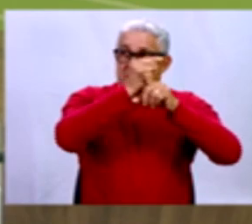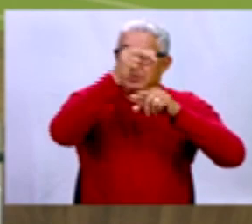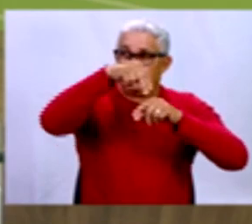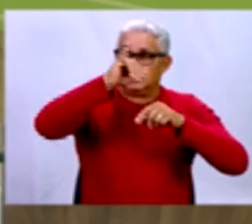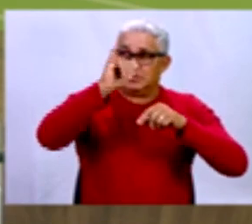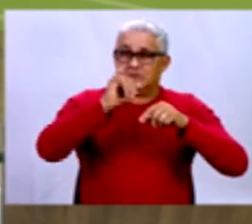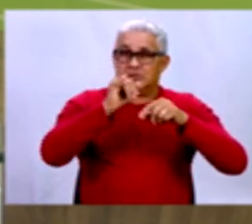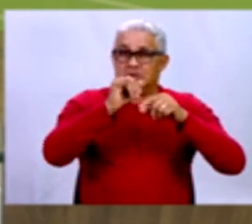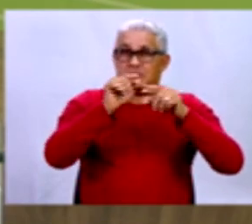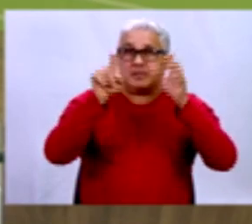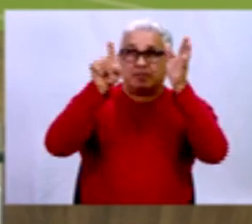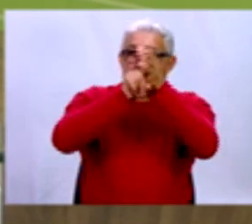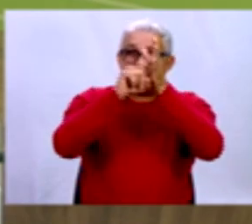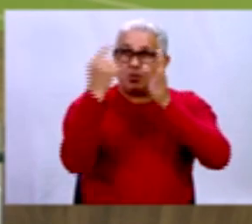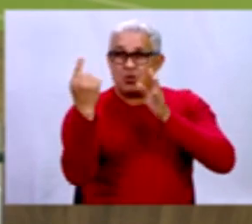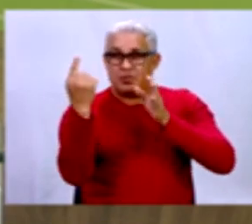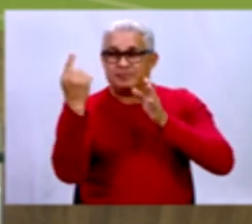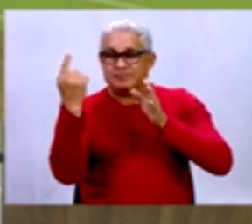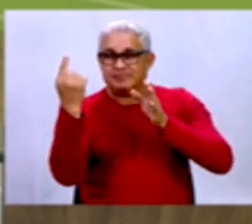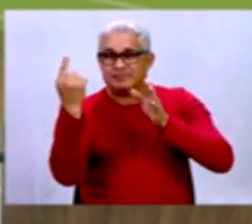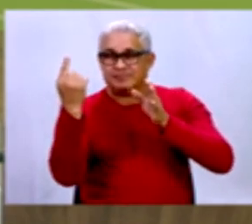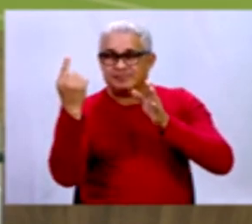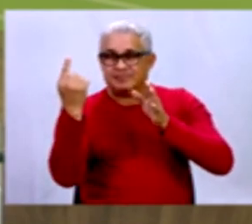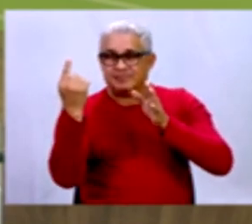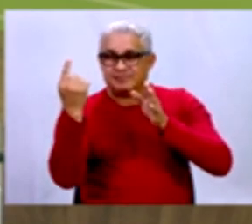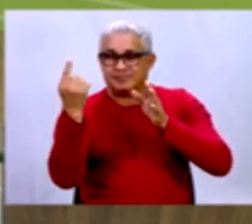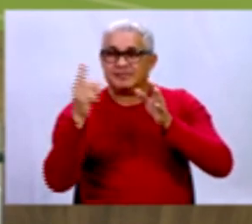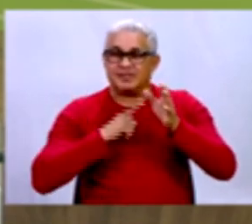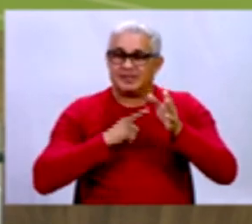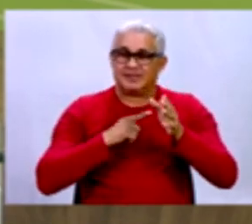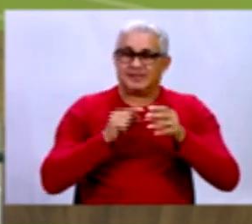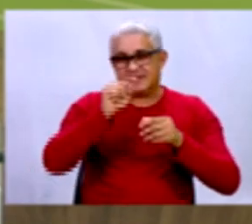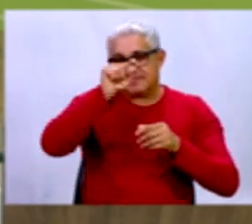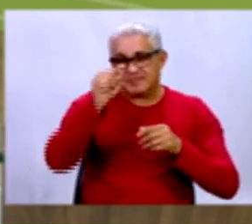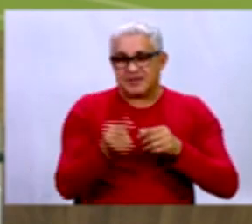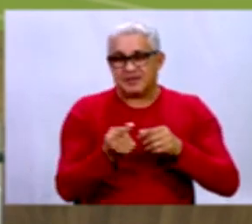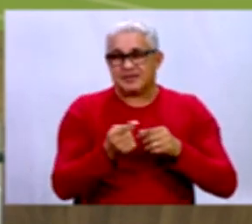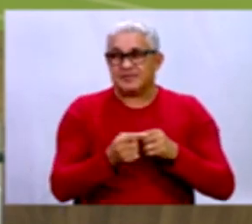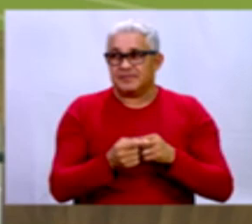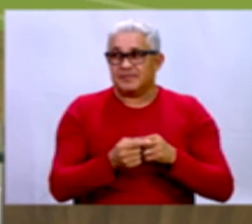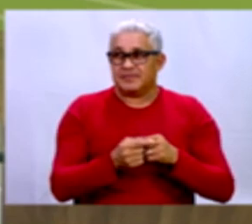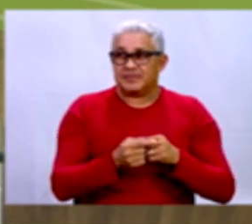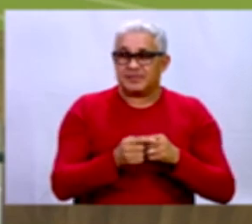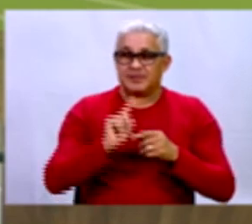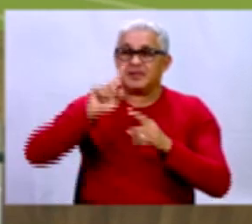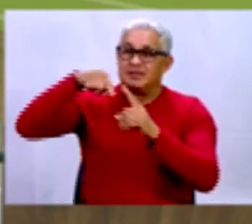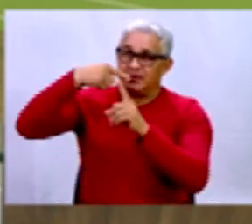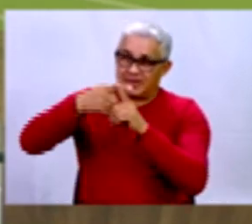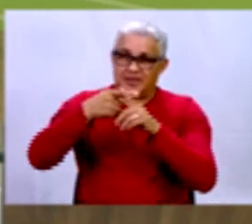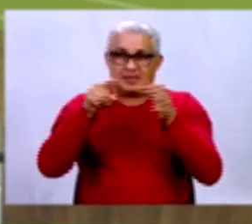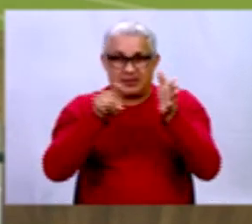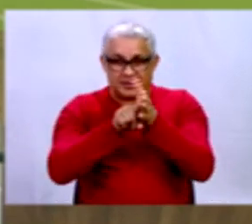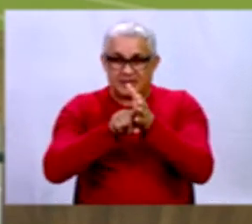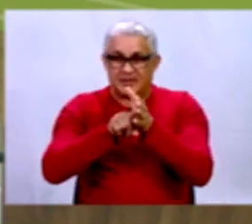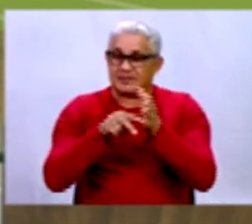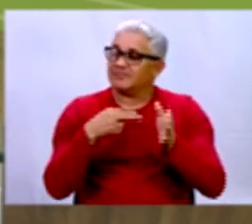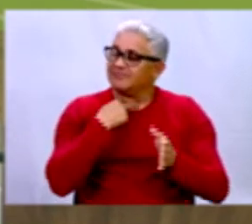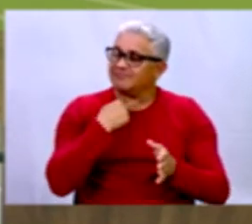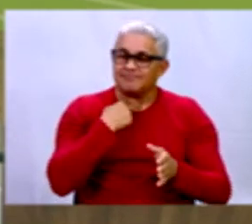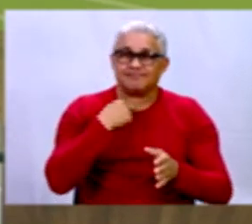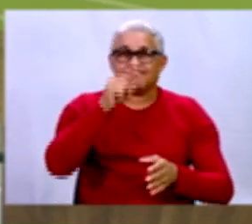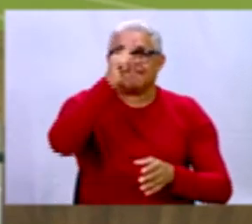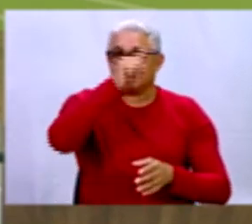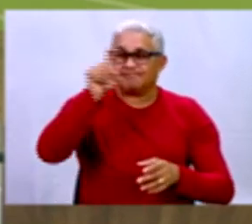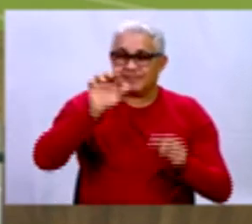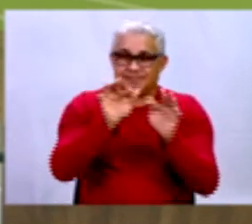sendo subtraído pelo 1. E toda vez que você tiver uma fração e você tiver adição ou subtração, você não pode